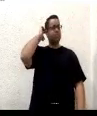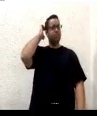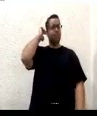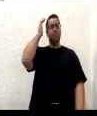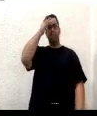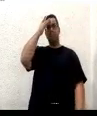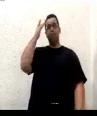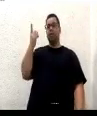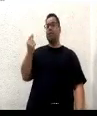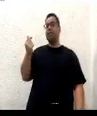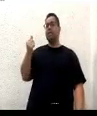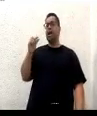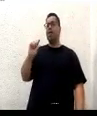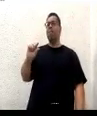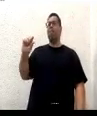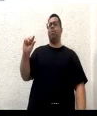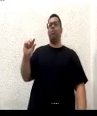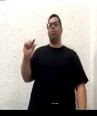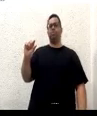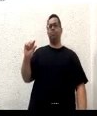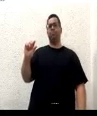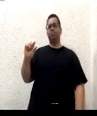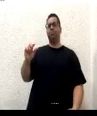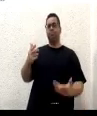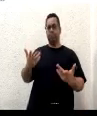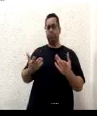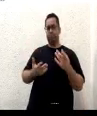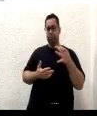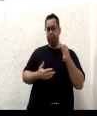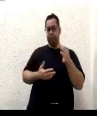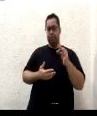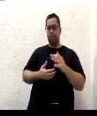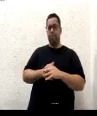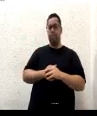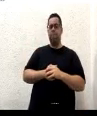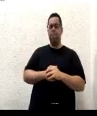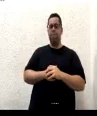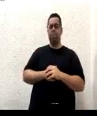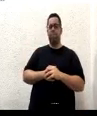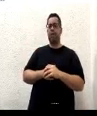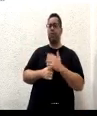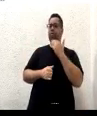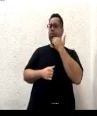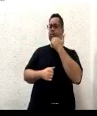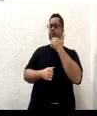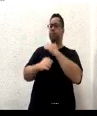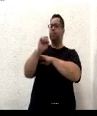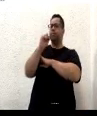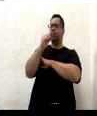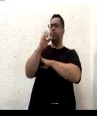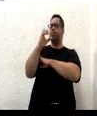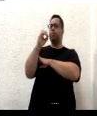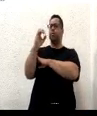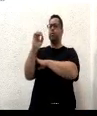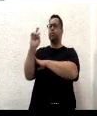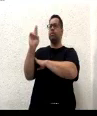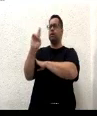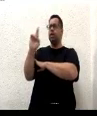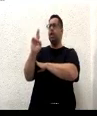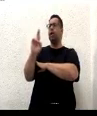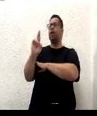Para os funcionários que menos ganham. Estão brigando também aí para uns R$800 da cesta básica. Porque a cesta